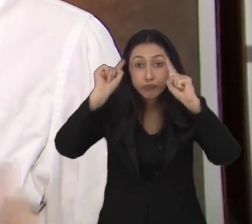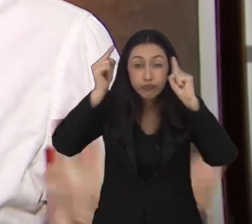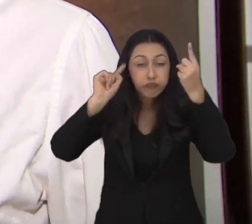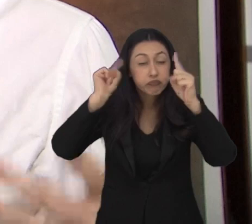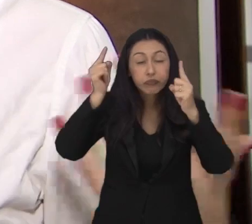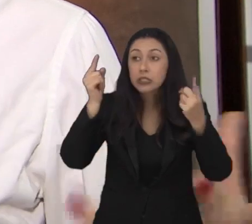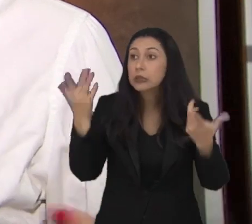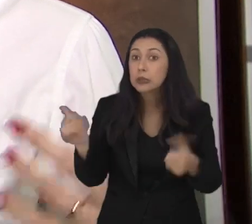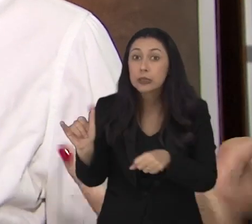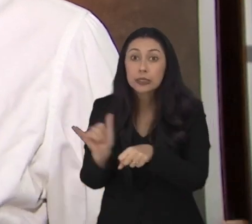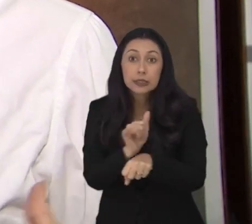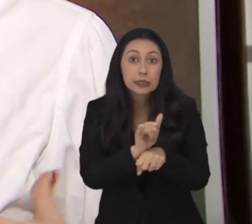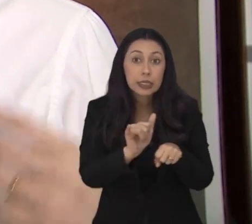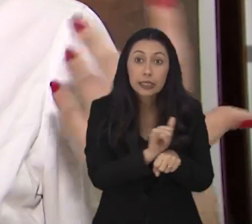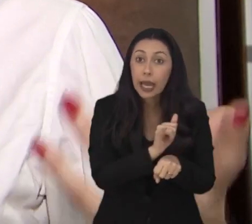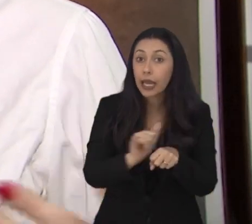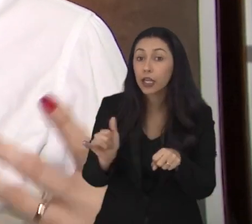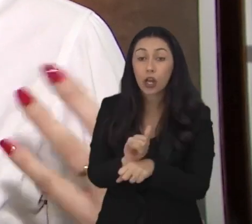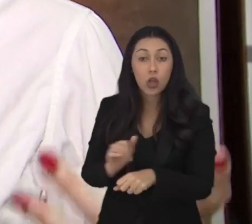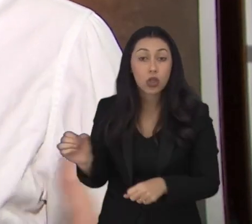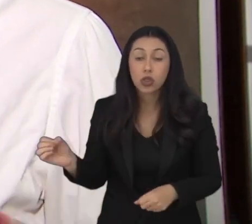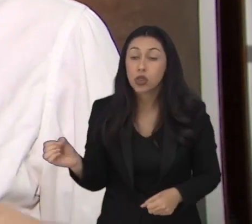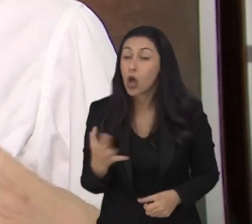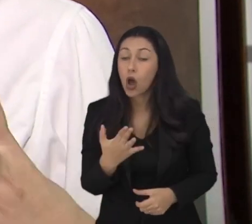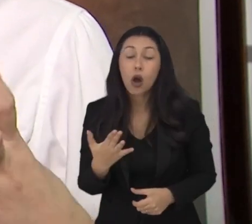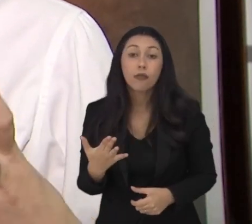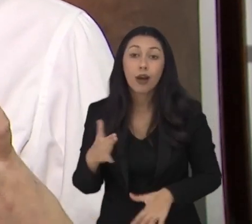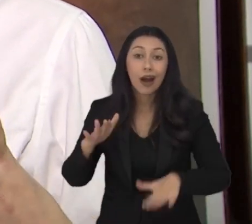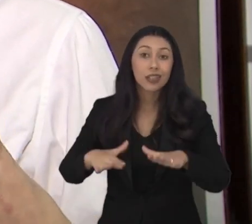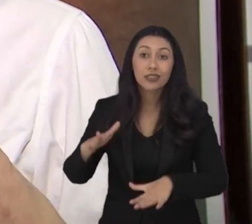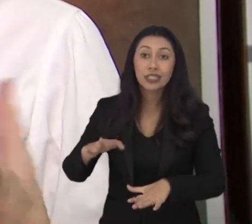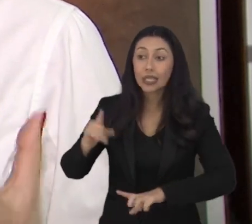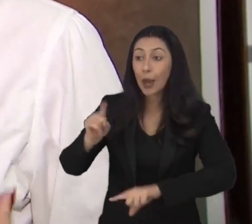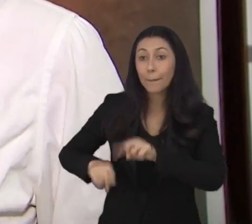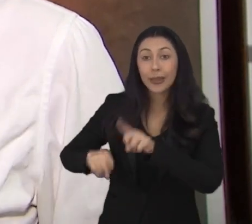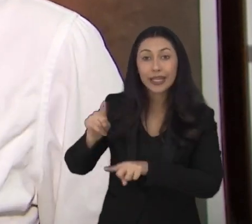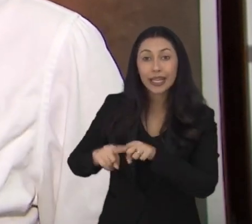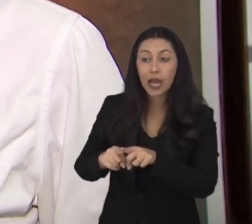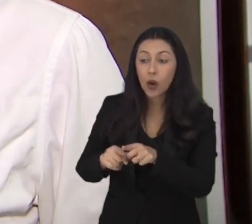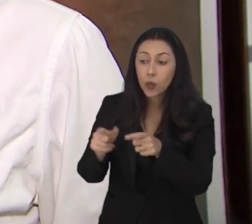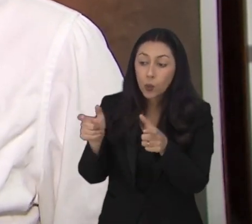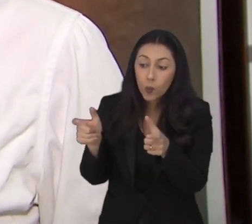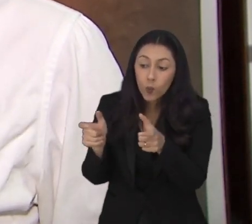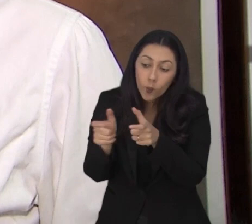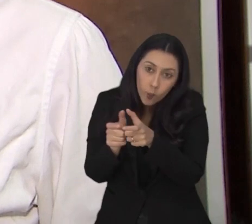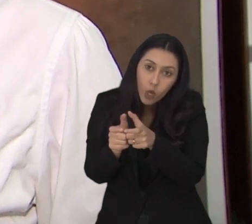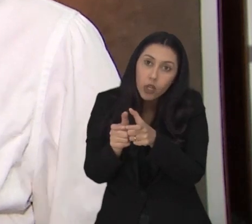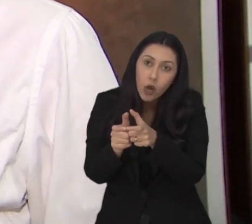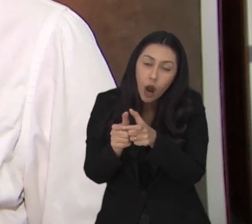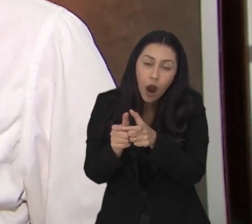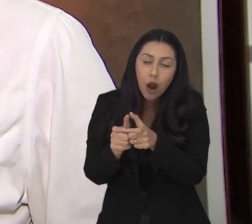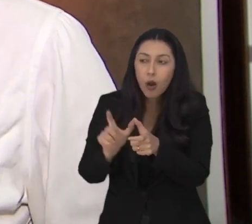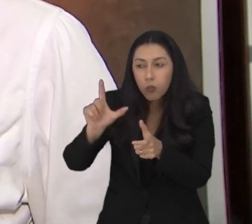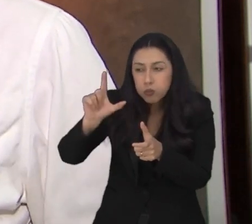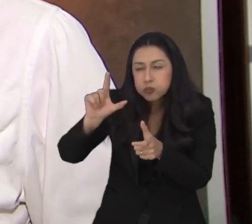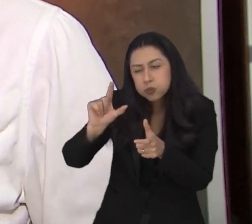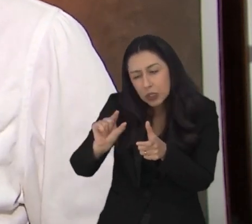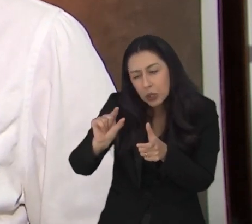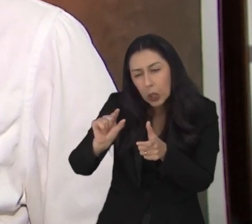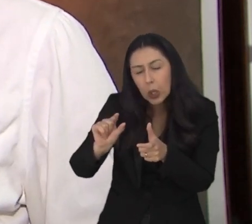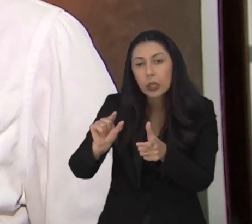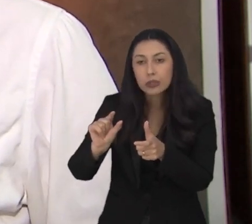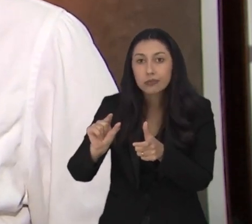e ter mais criatividade talvez para pensar em alguns outros produtos, talvez diminuir a quantidade de produto, né, fazer um produto com